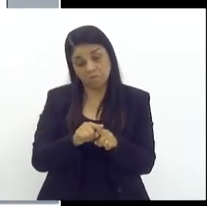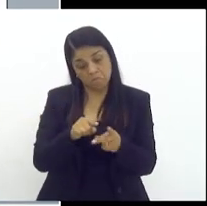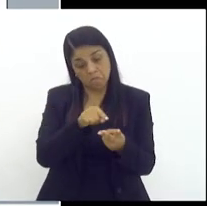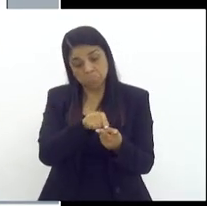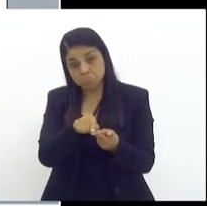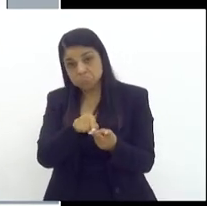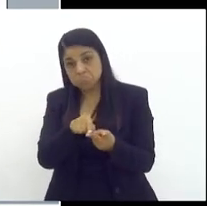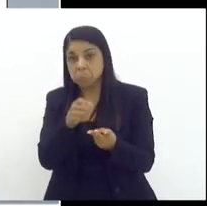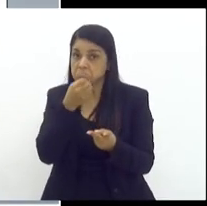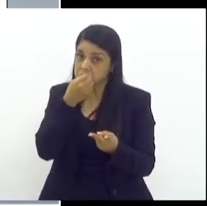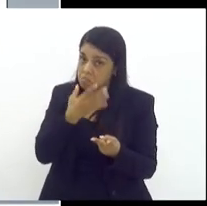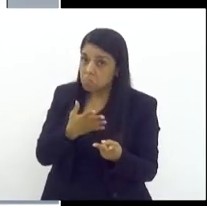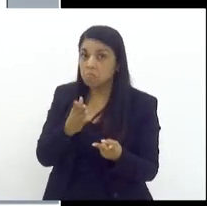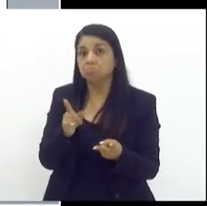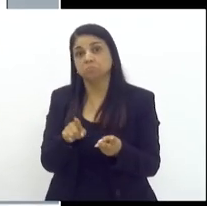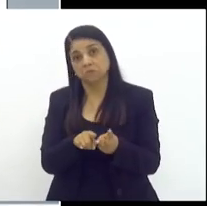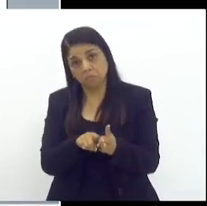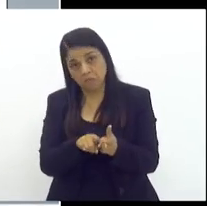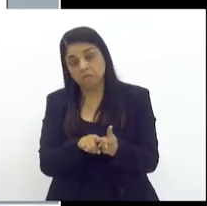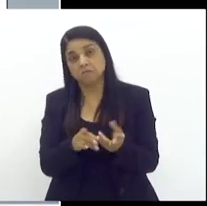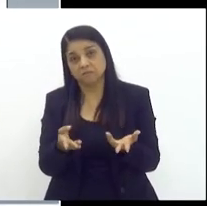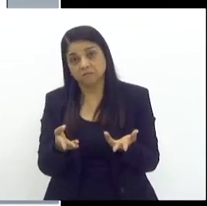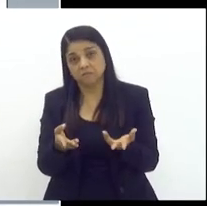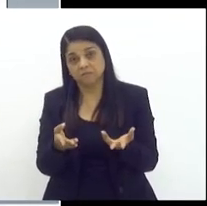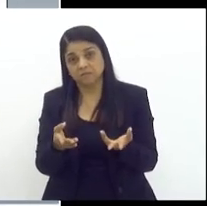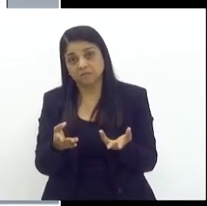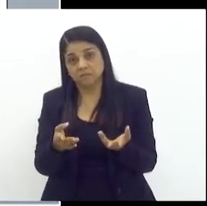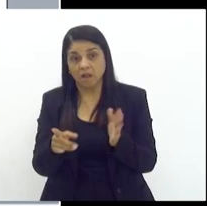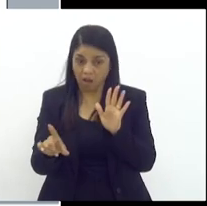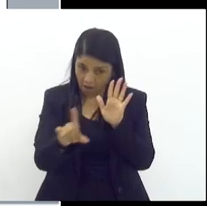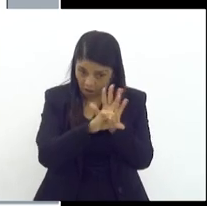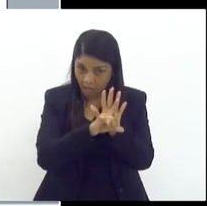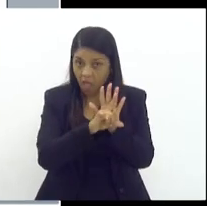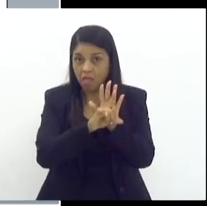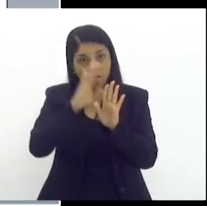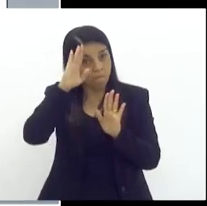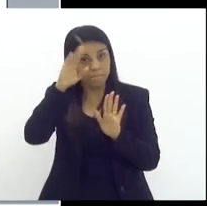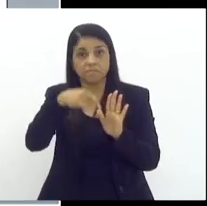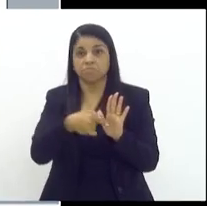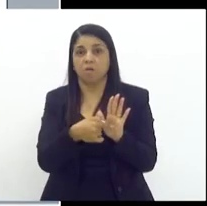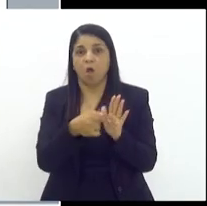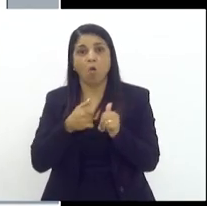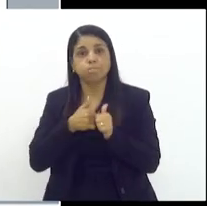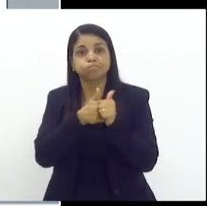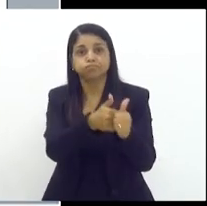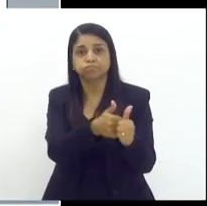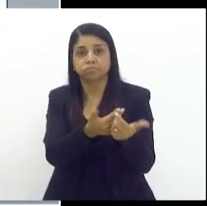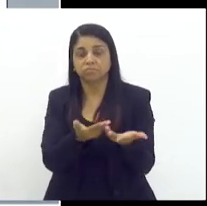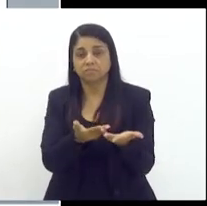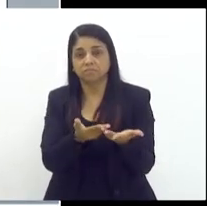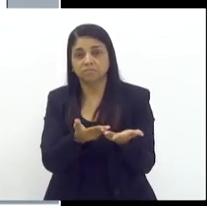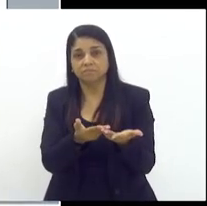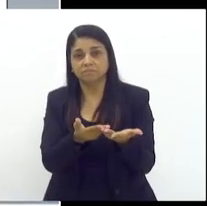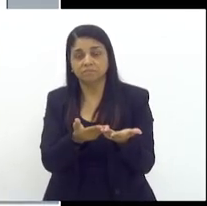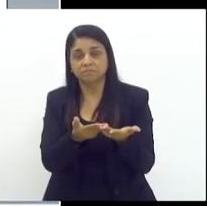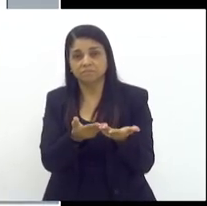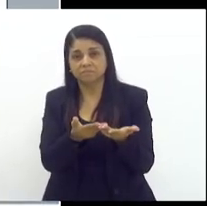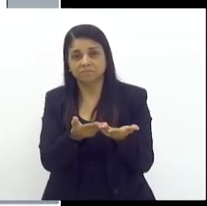imensa E por que não tem que ser por lei também porque como tá dito aqui